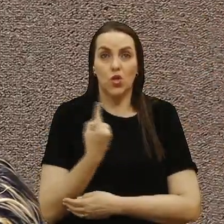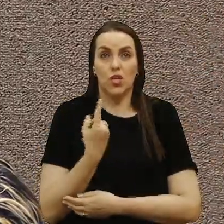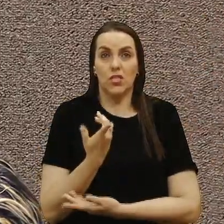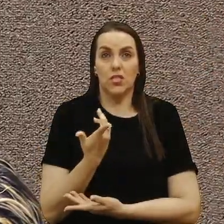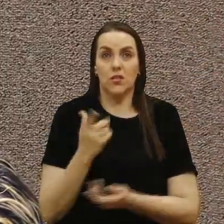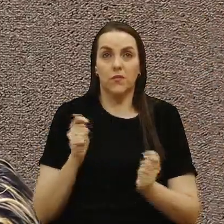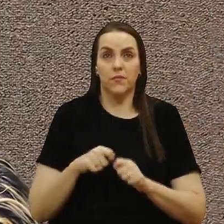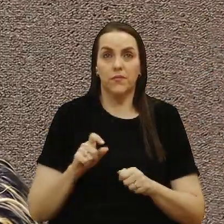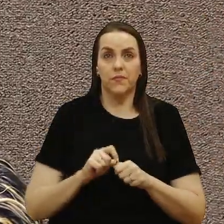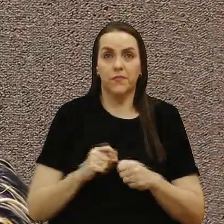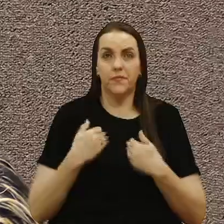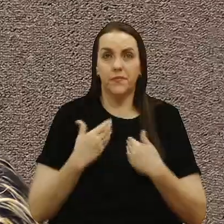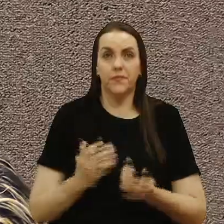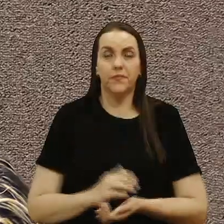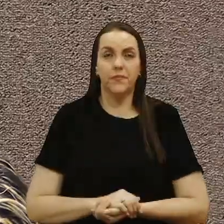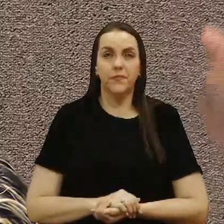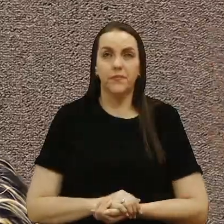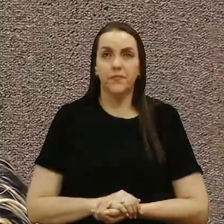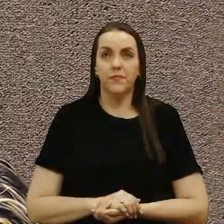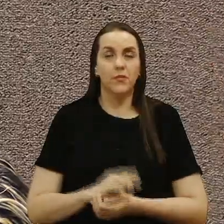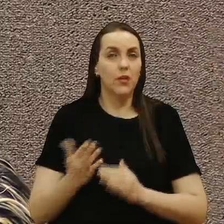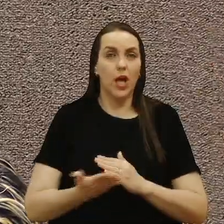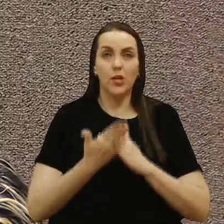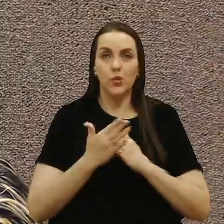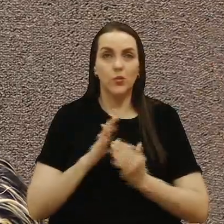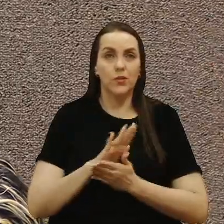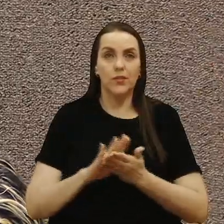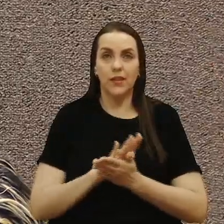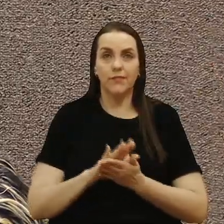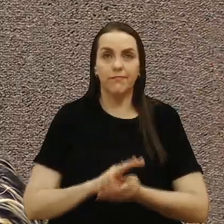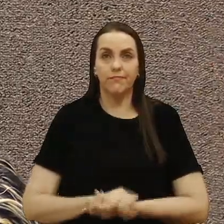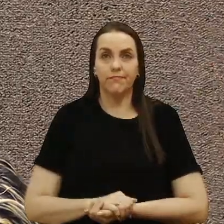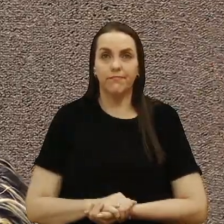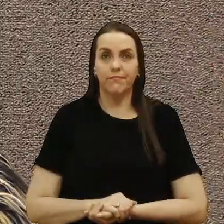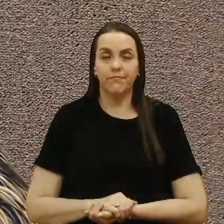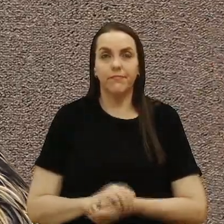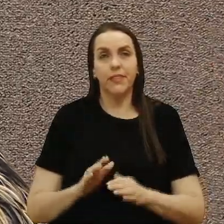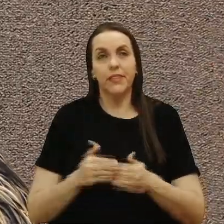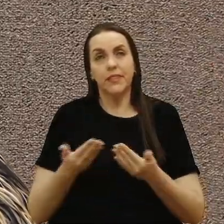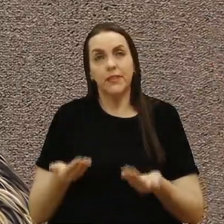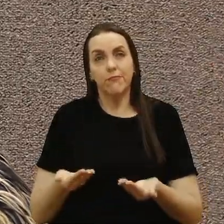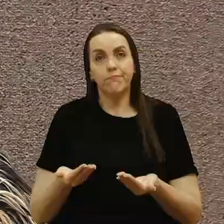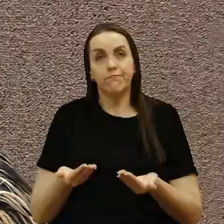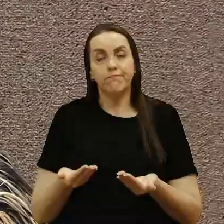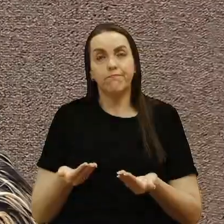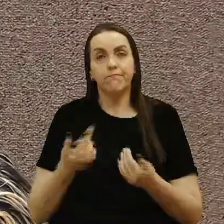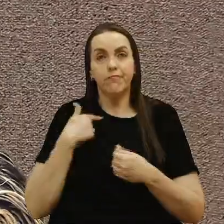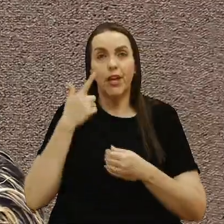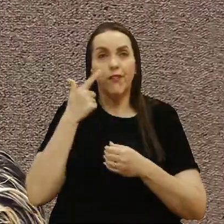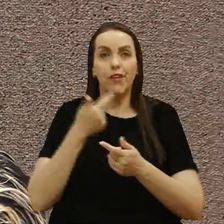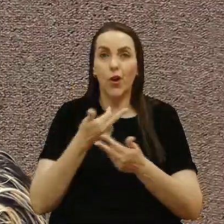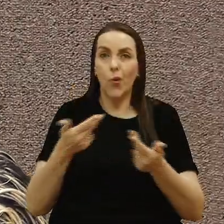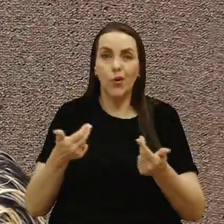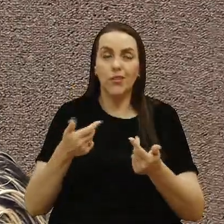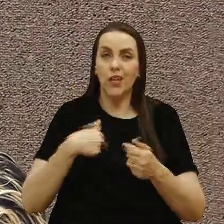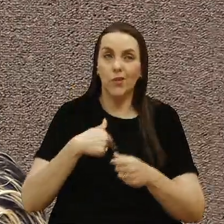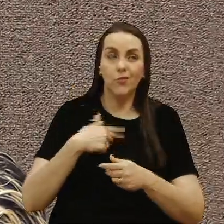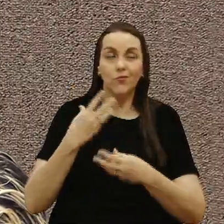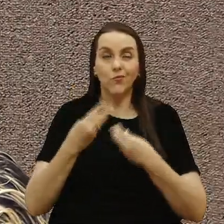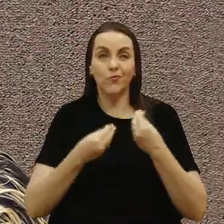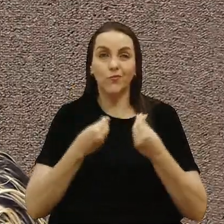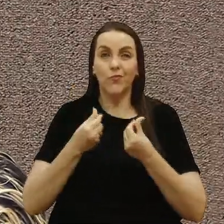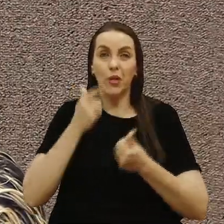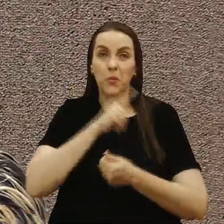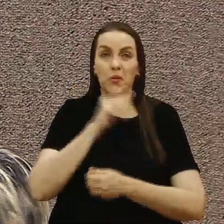fazer. E não teve ajuda nenhuma. Então, quando vem coisas assim para cá, eu não